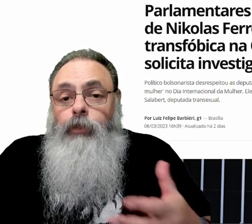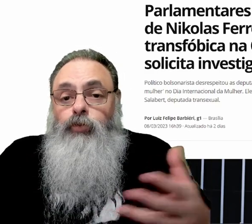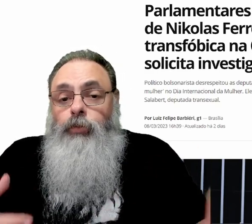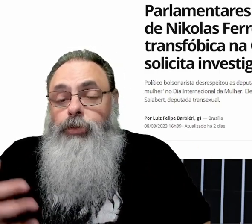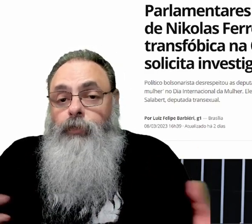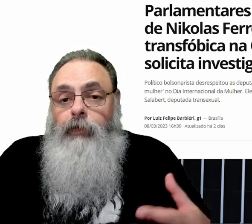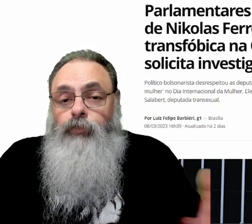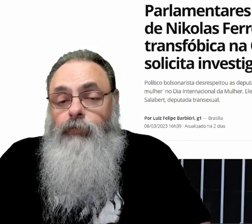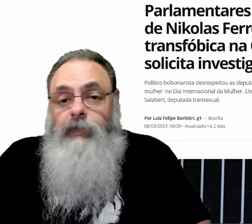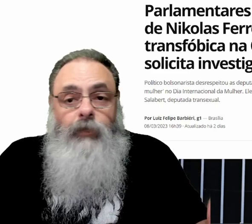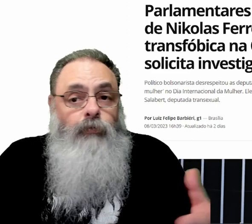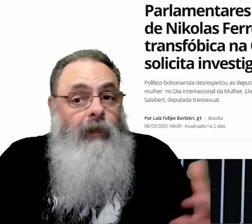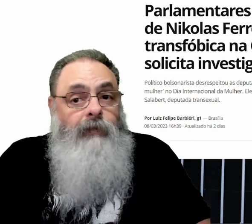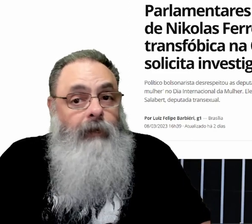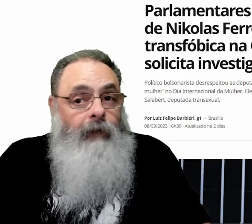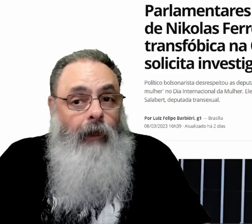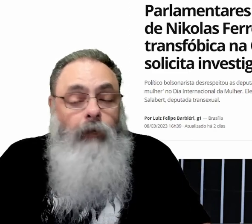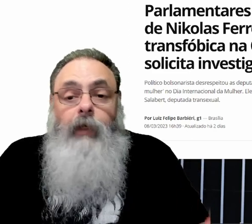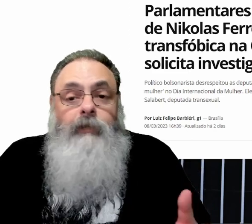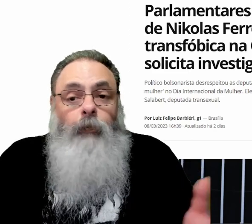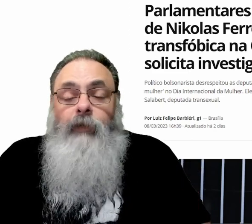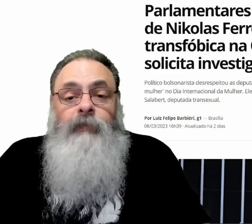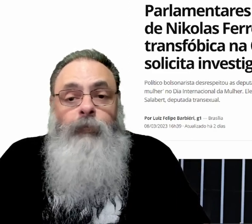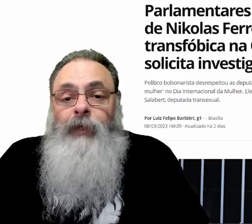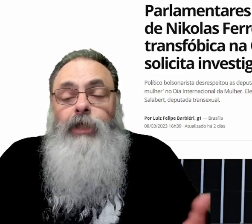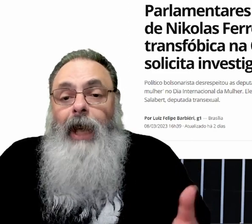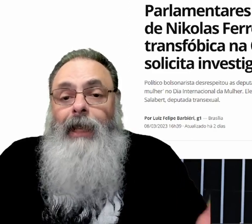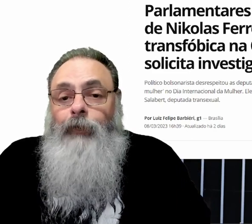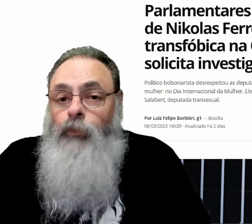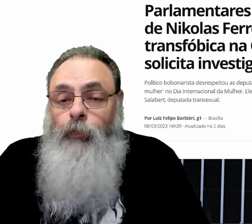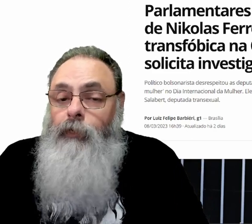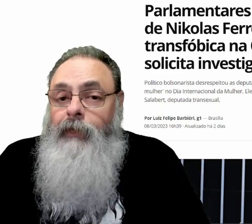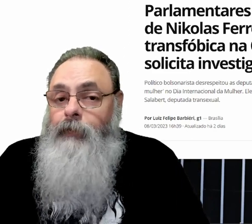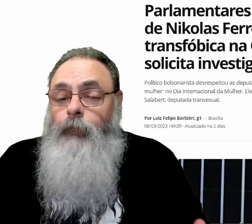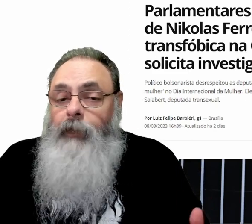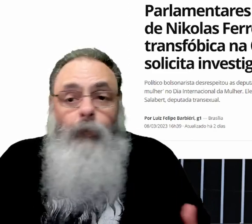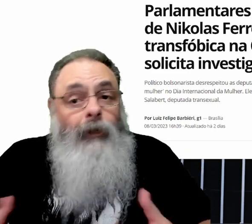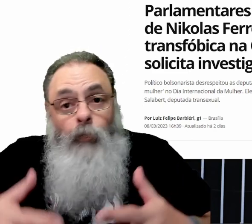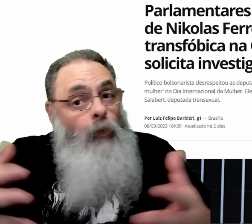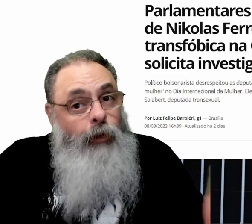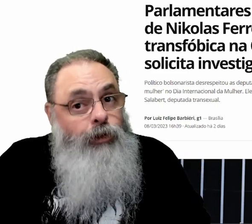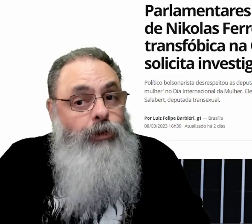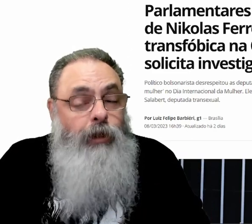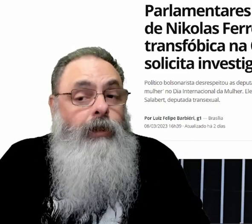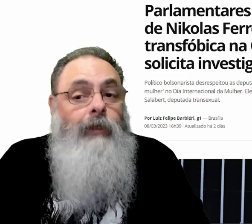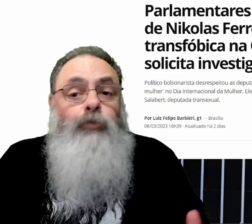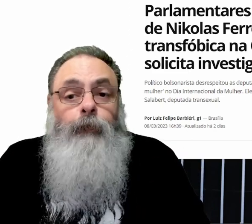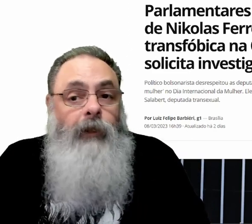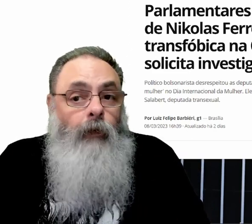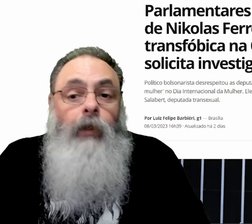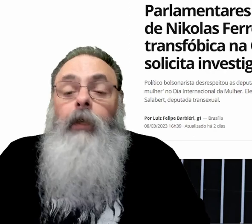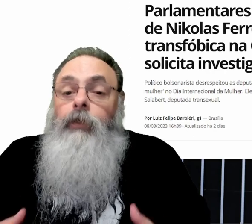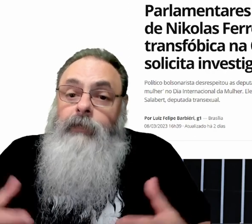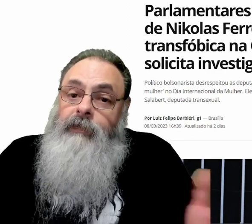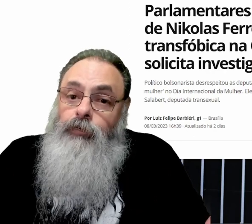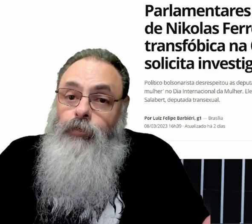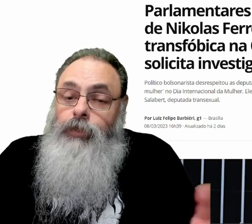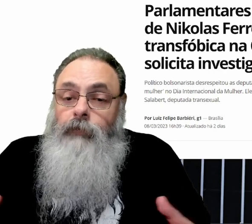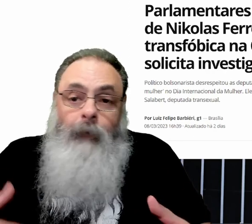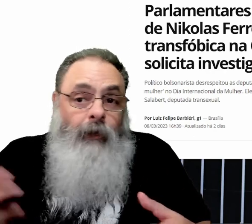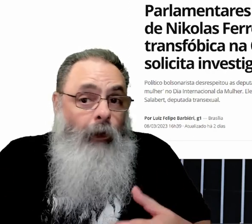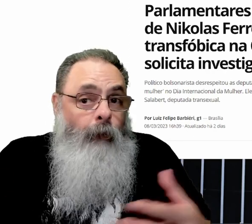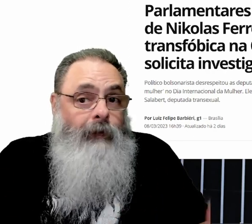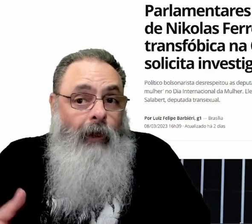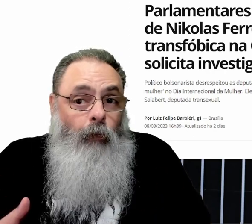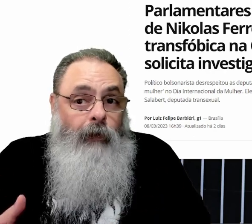tem que discutir os assuntos esse assunto tem que ser tratado você não pode simplesmente calar todo mundo que tem a sua opinião porque tem um monte de gente que tem a sua opinião você tem que ser